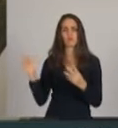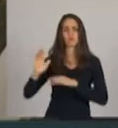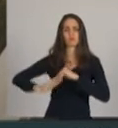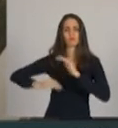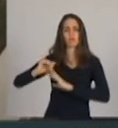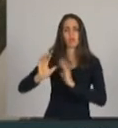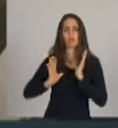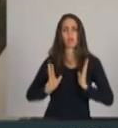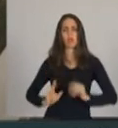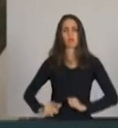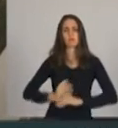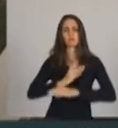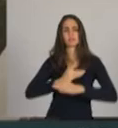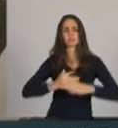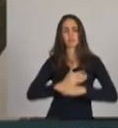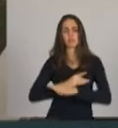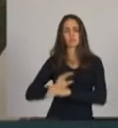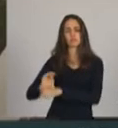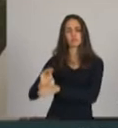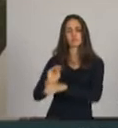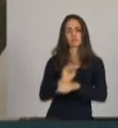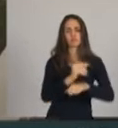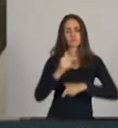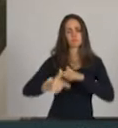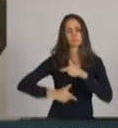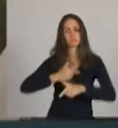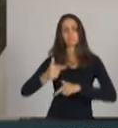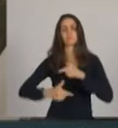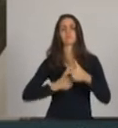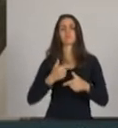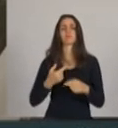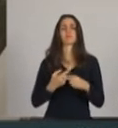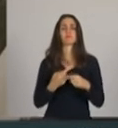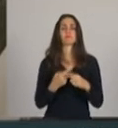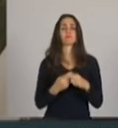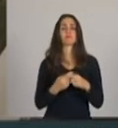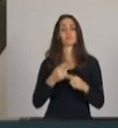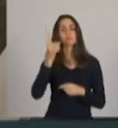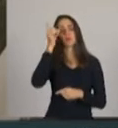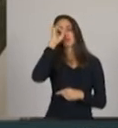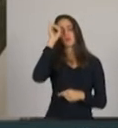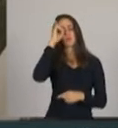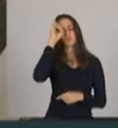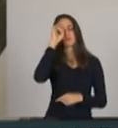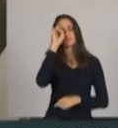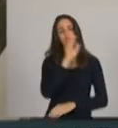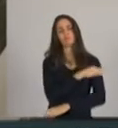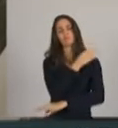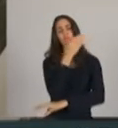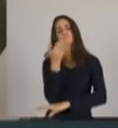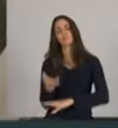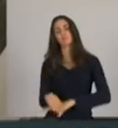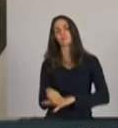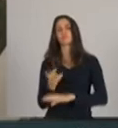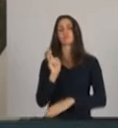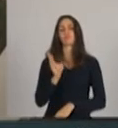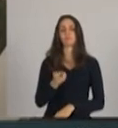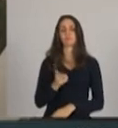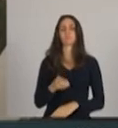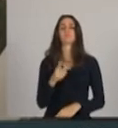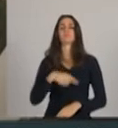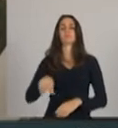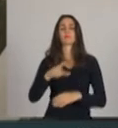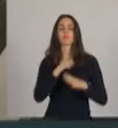homens e mulheres que trabalham o dia a dia, dia e noite,